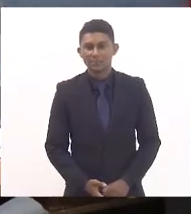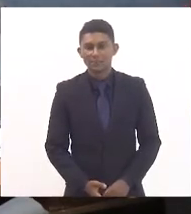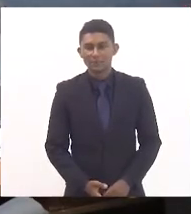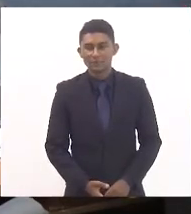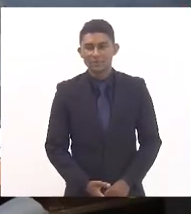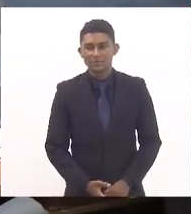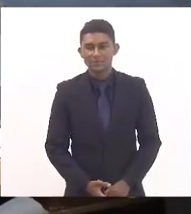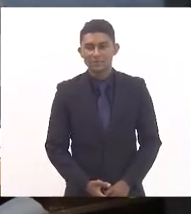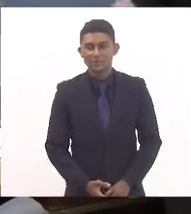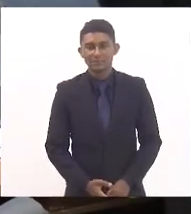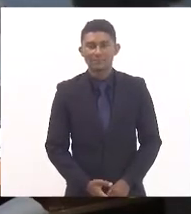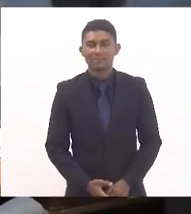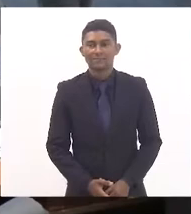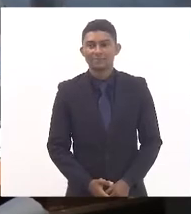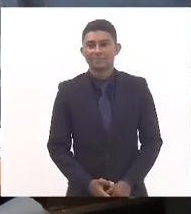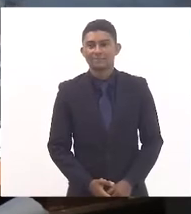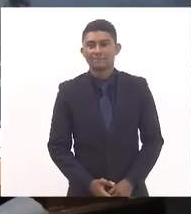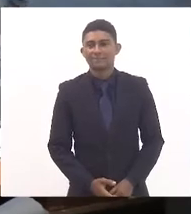Ó.